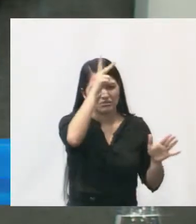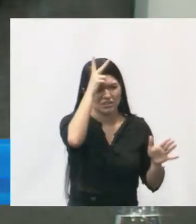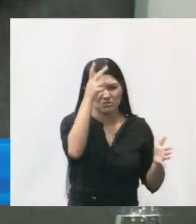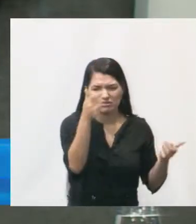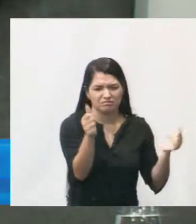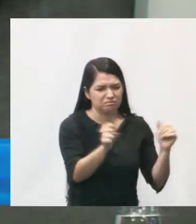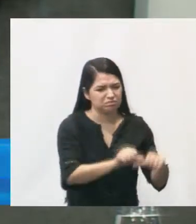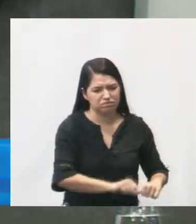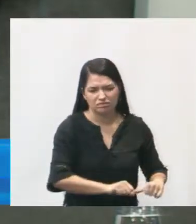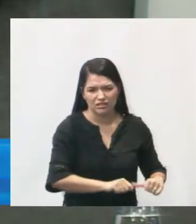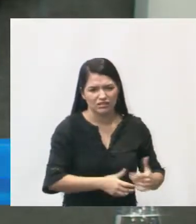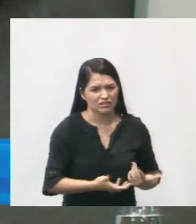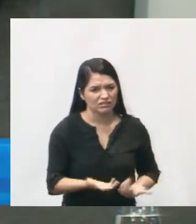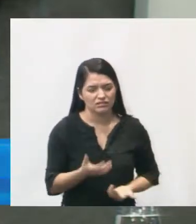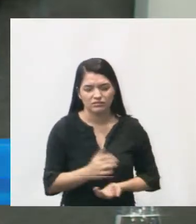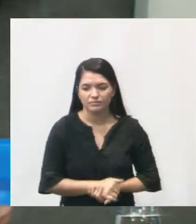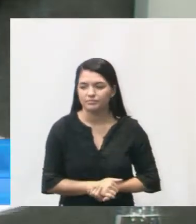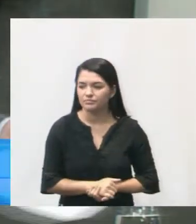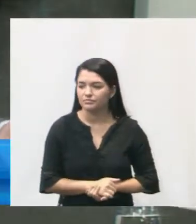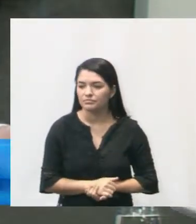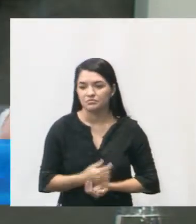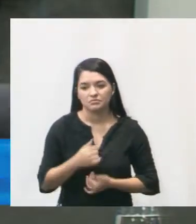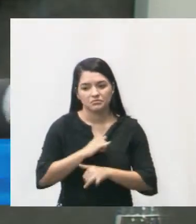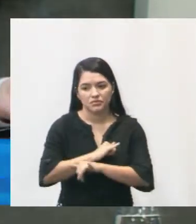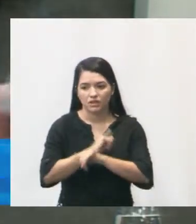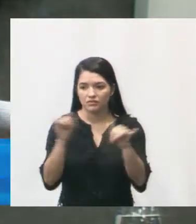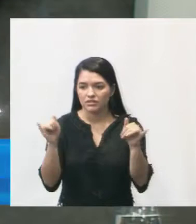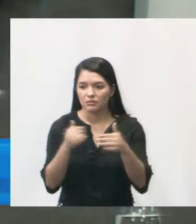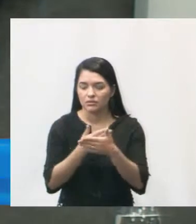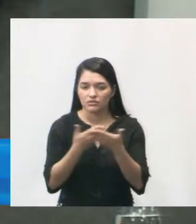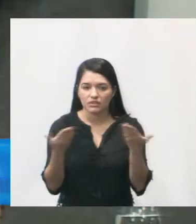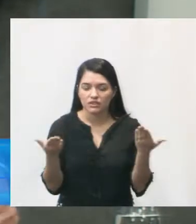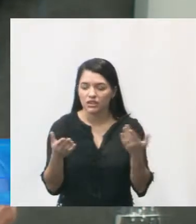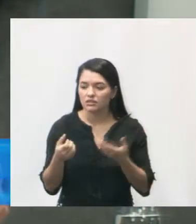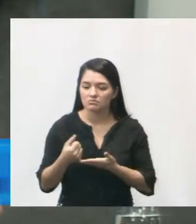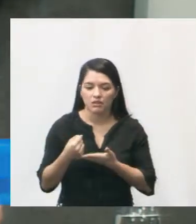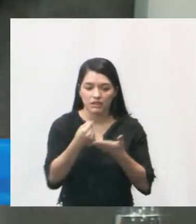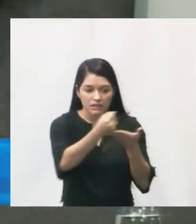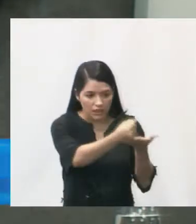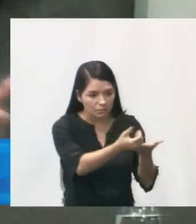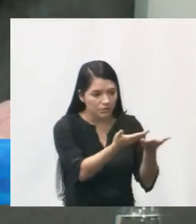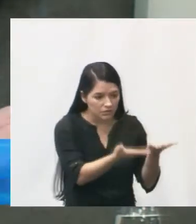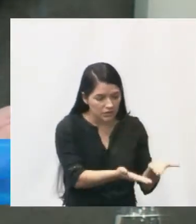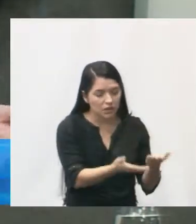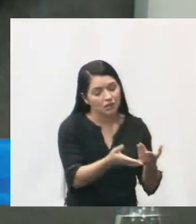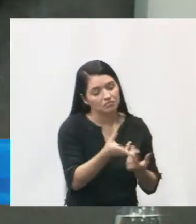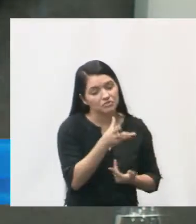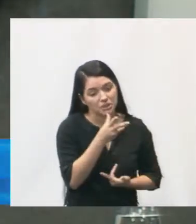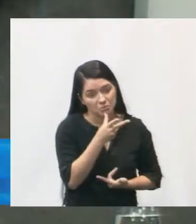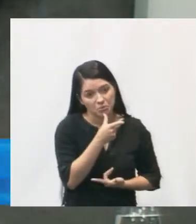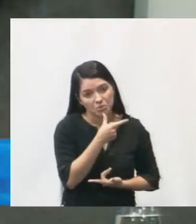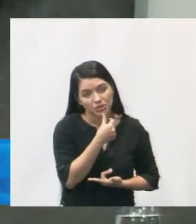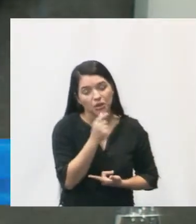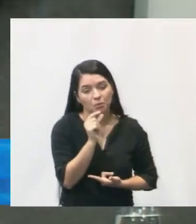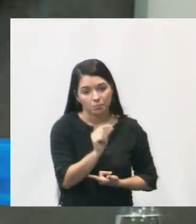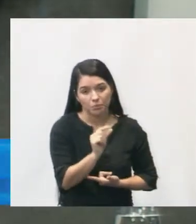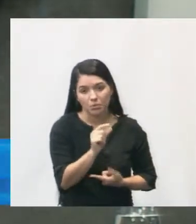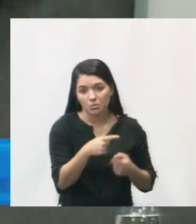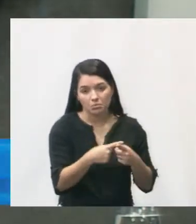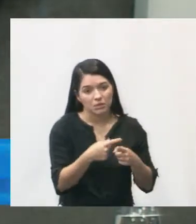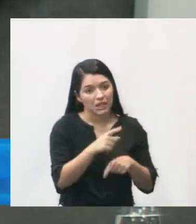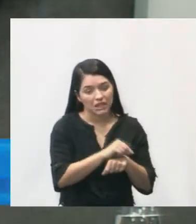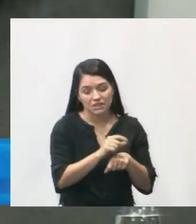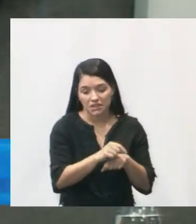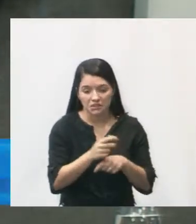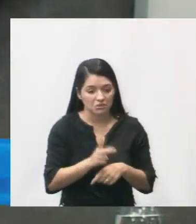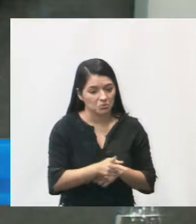dessa gestão. Então, aqui eu trago aqui para entregar para a Vossa Excelência. Provavelmente vai demorar mais um pouquinho, porque nem homologou a licitação ainda, deve demorar mais